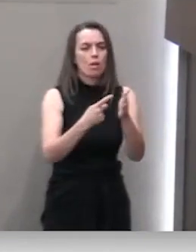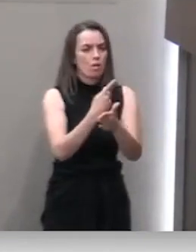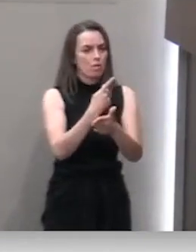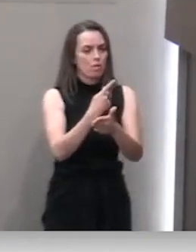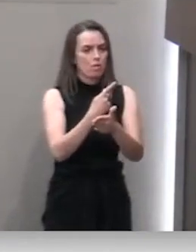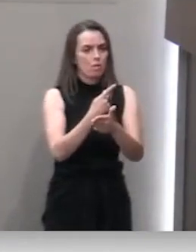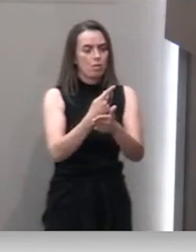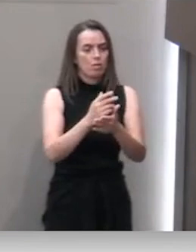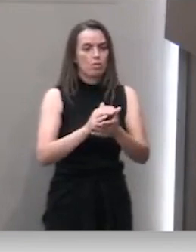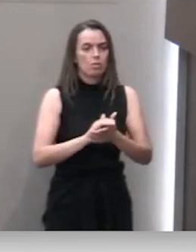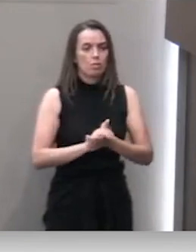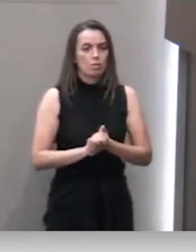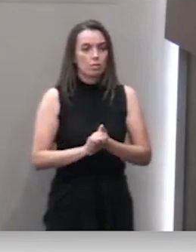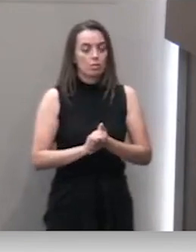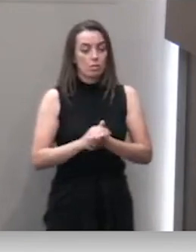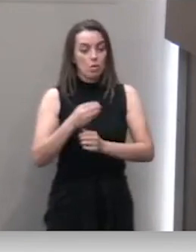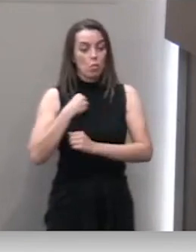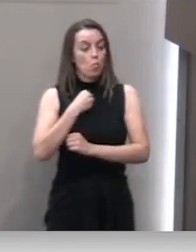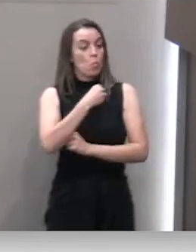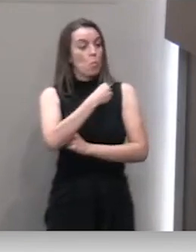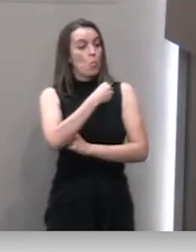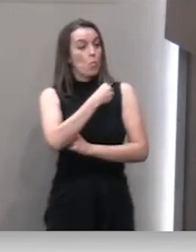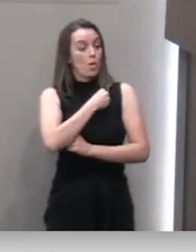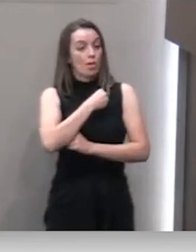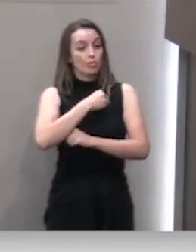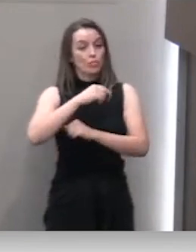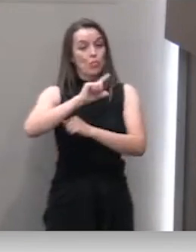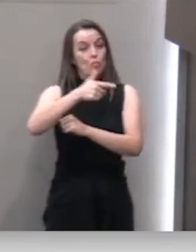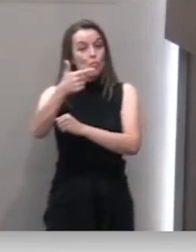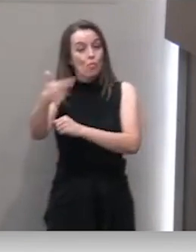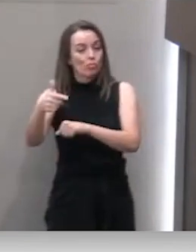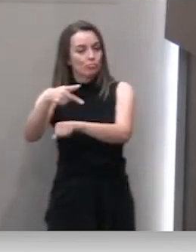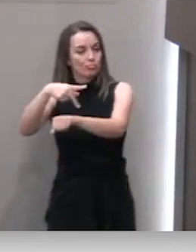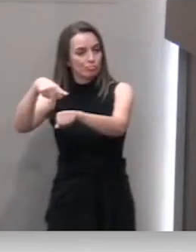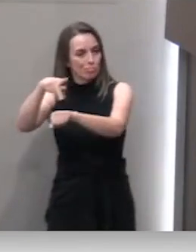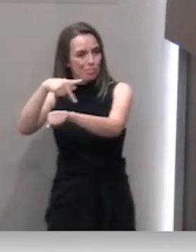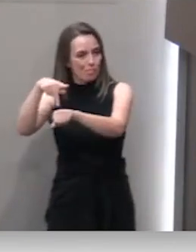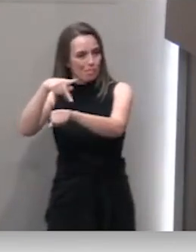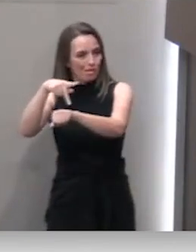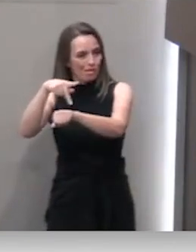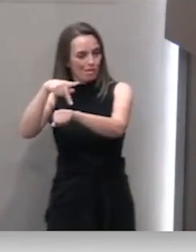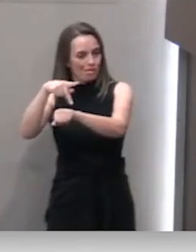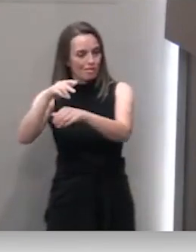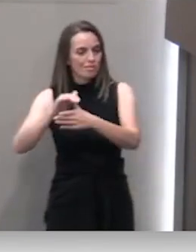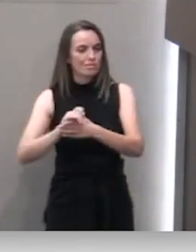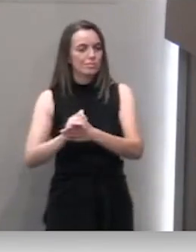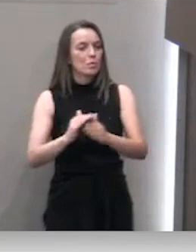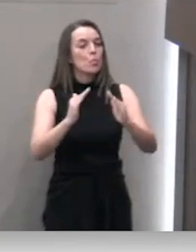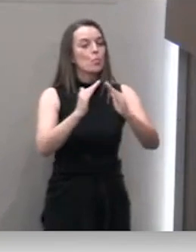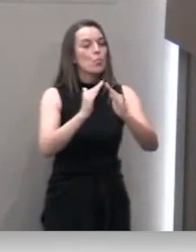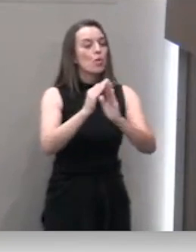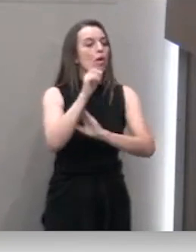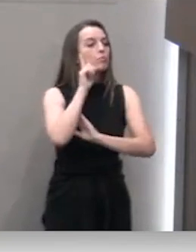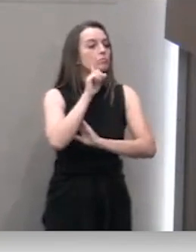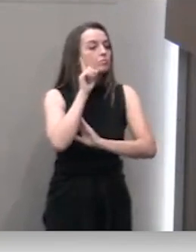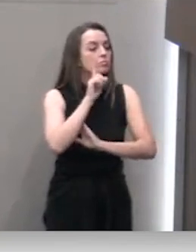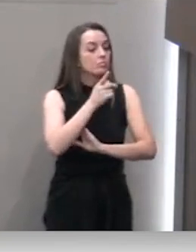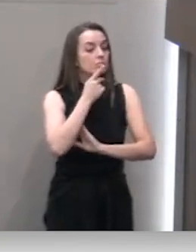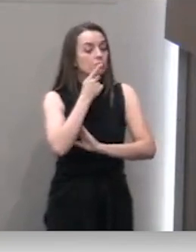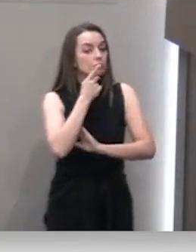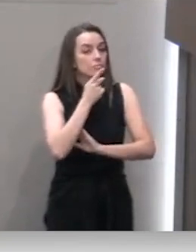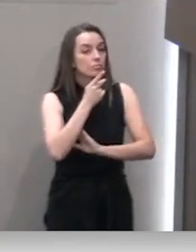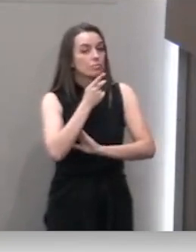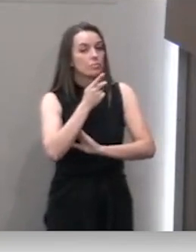um médico neozelandês que estava radicado em Baltimore, nos Estados Unidos, esse médico disse,